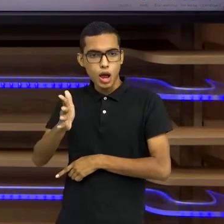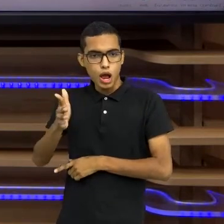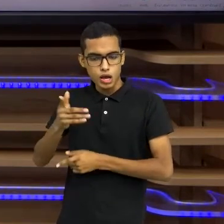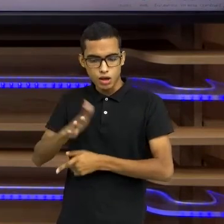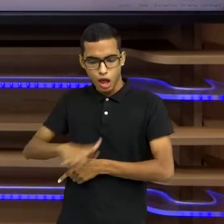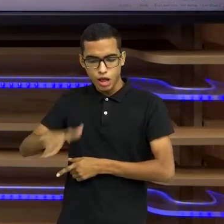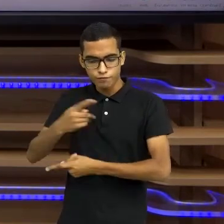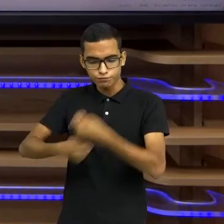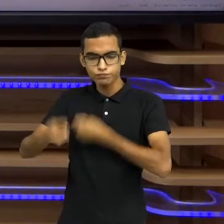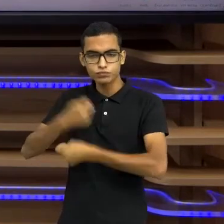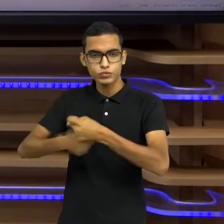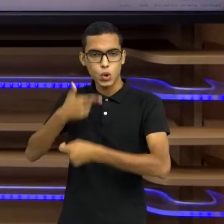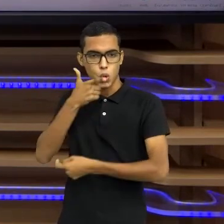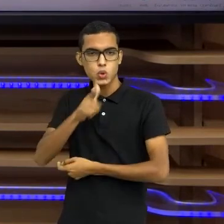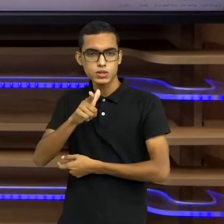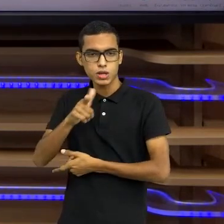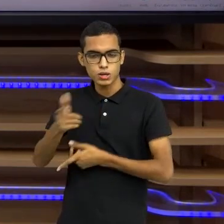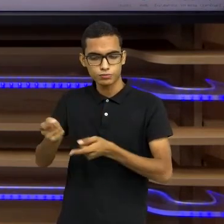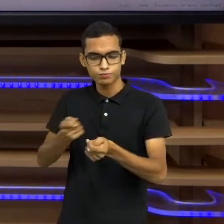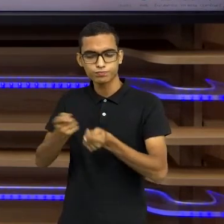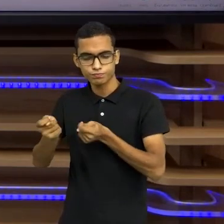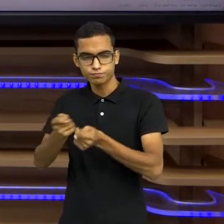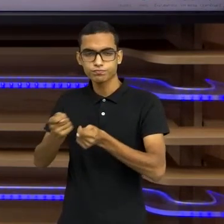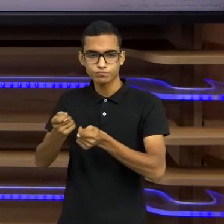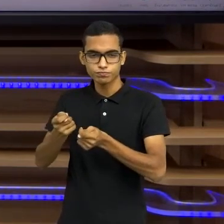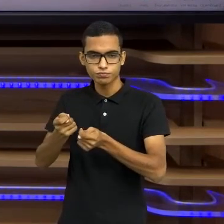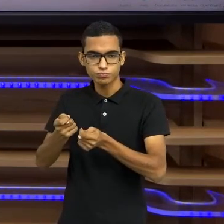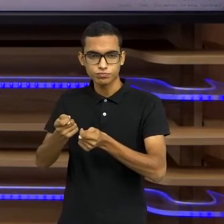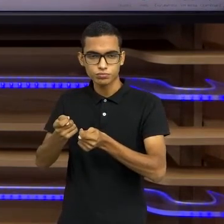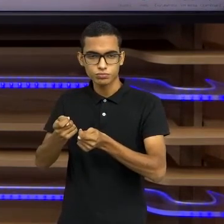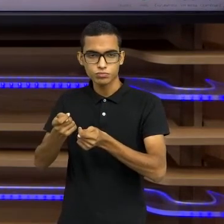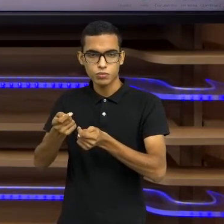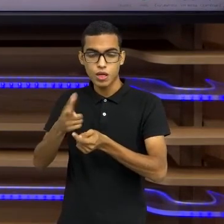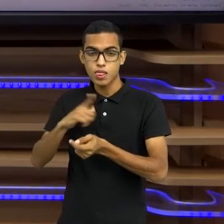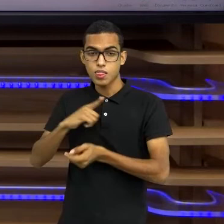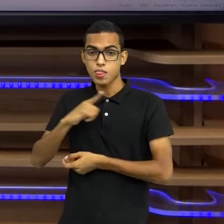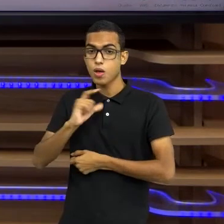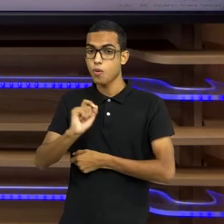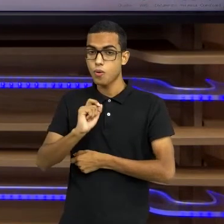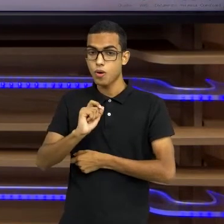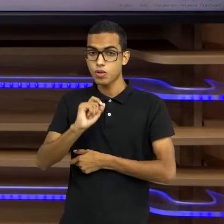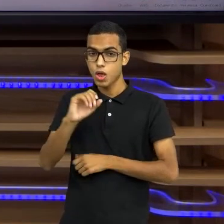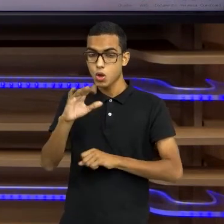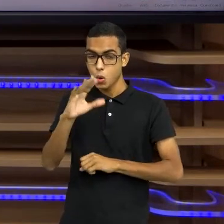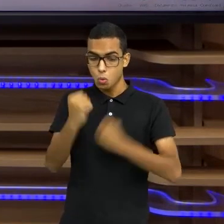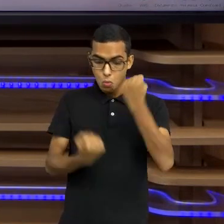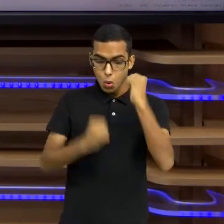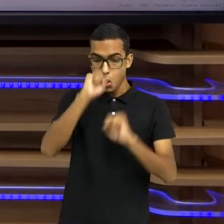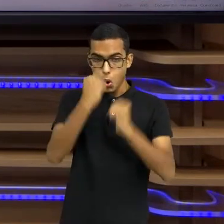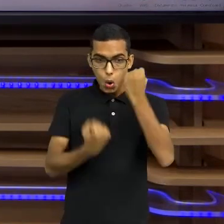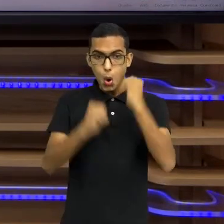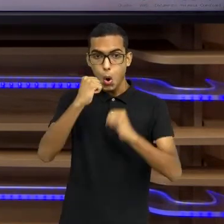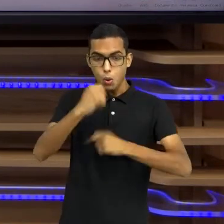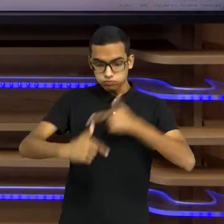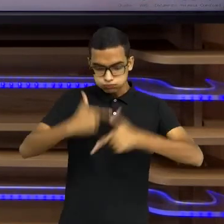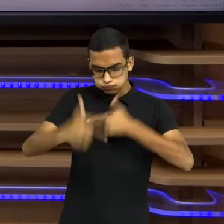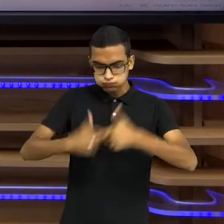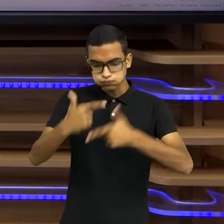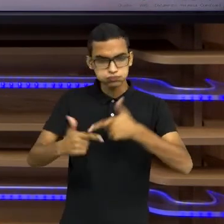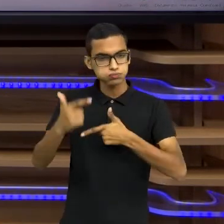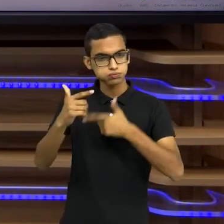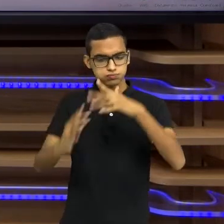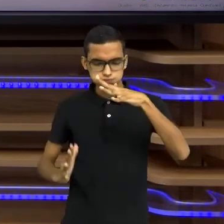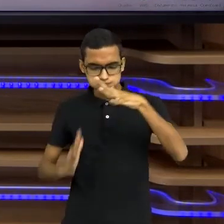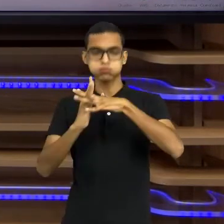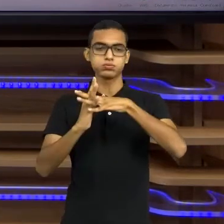um nível de superprodução, da qual eu não vou conseguir me responsabilizar. E aí as indústrias vão parar de produzir,